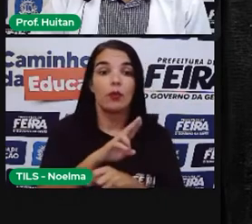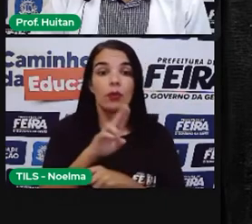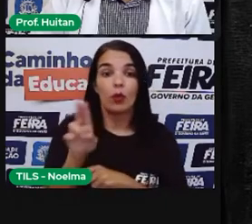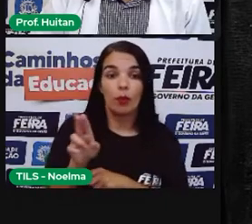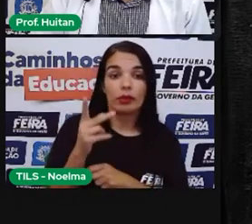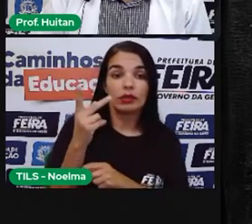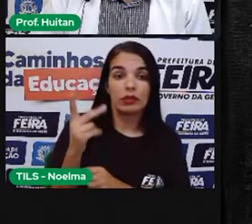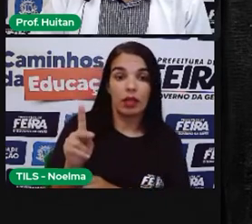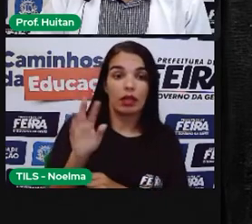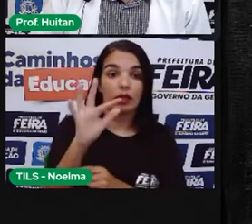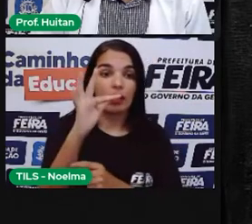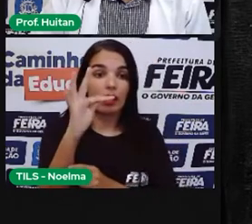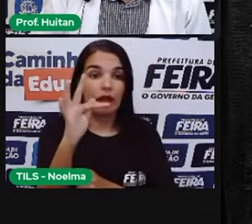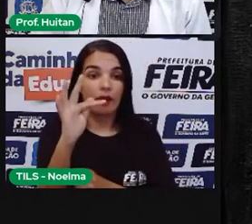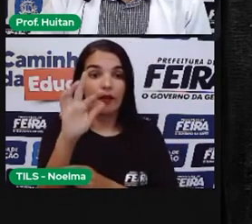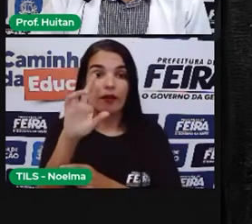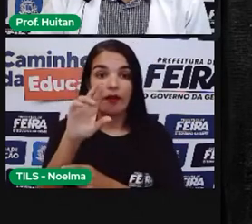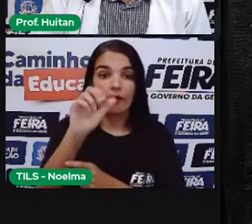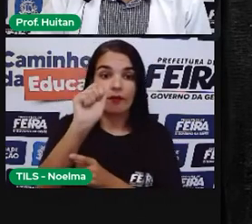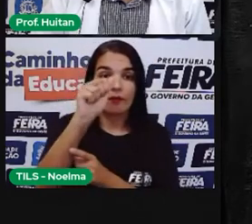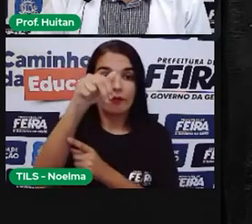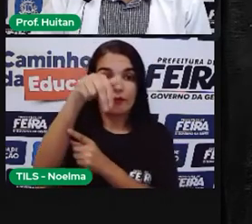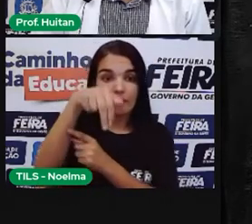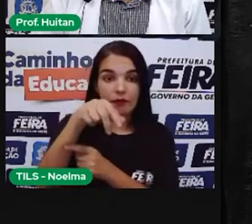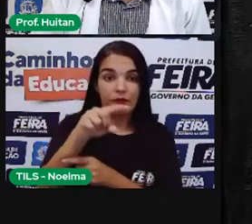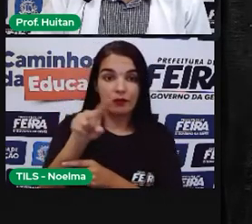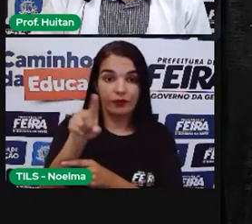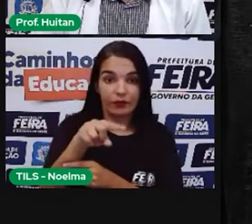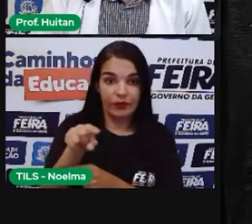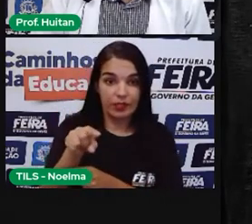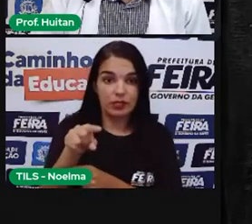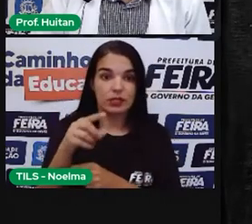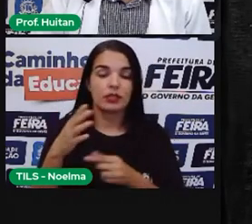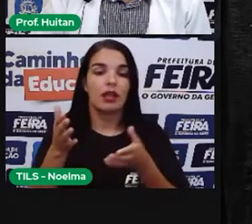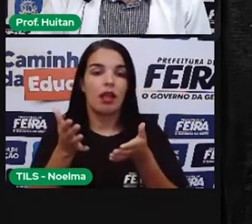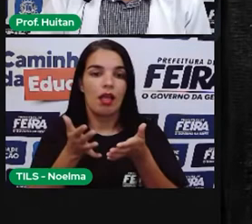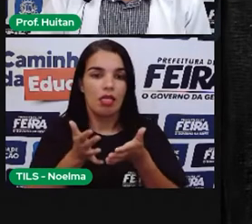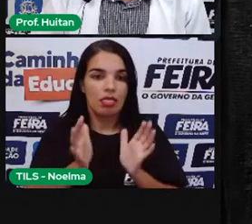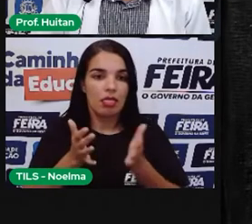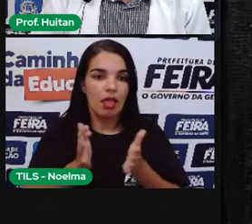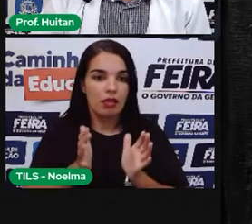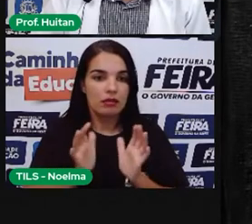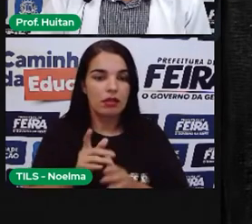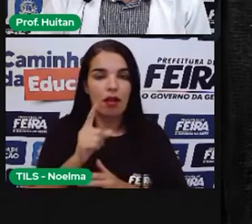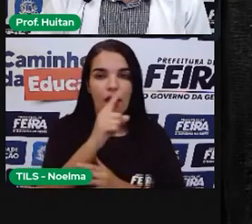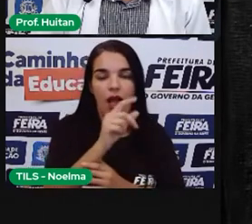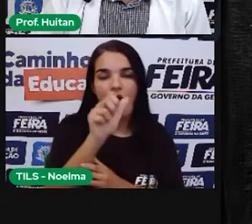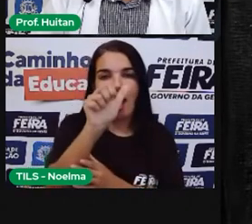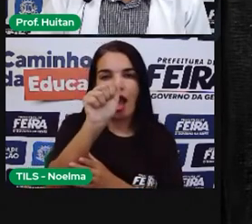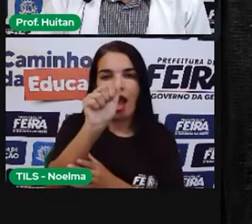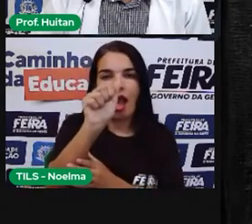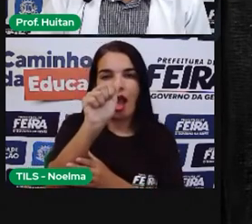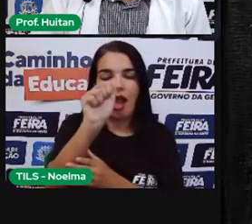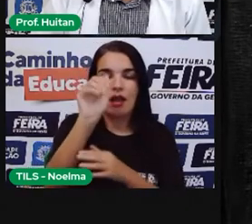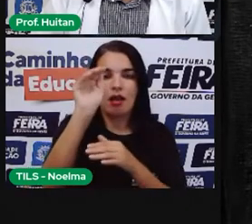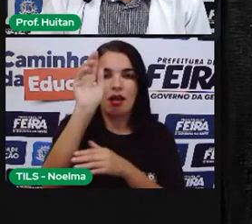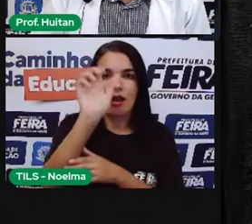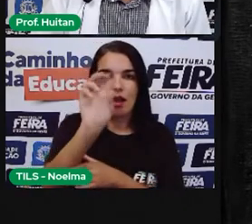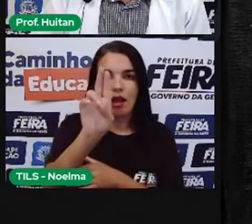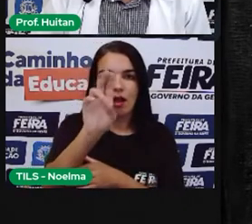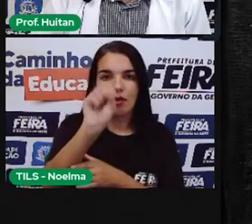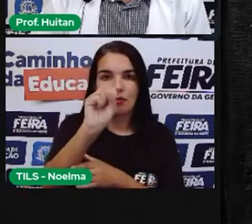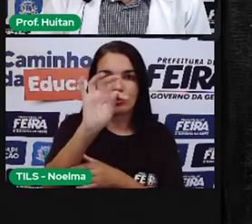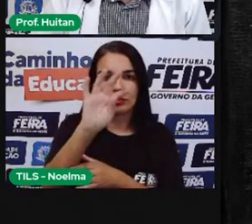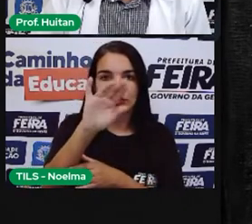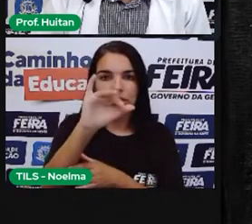ele era austríaco E ele compunha o que se chamava de Lied. Lied, em